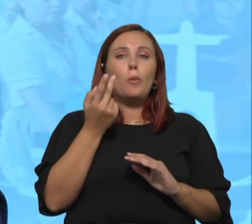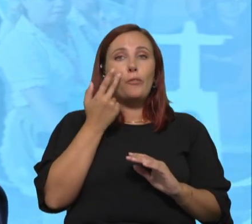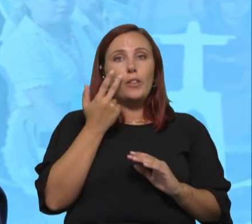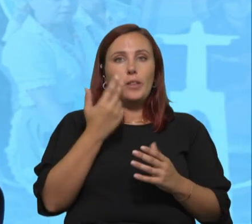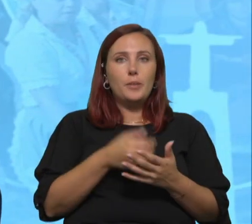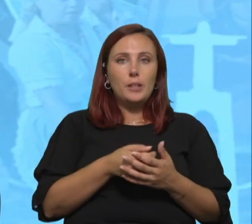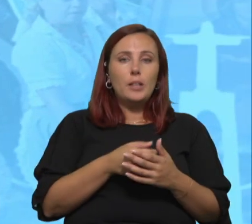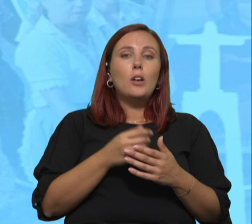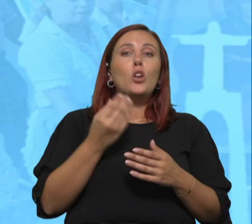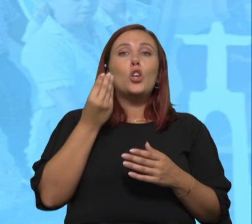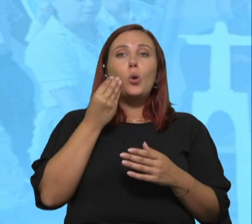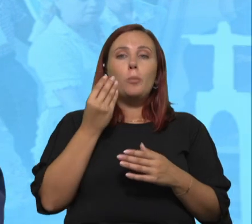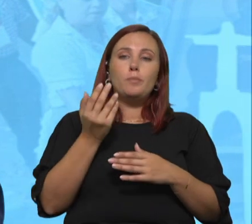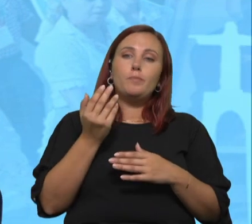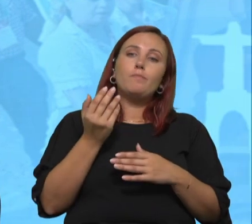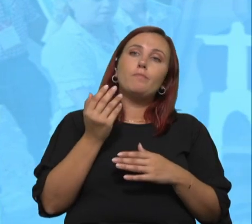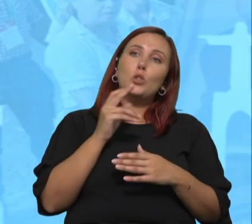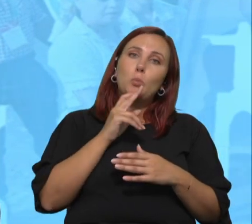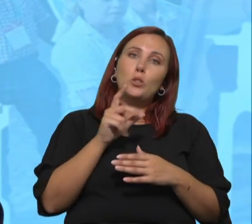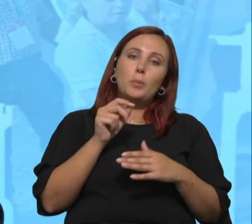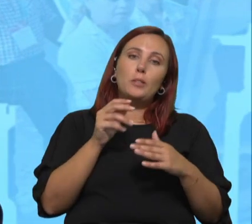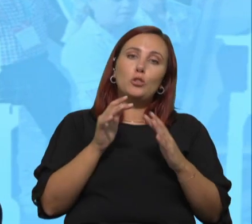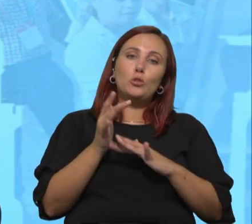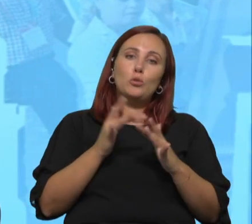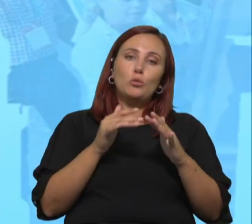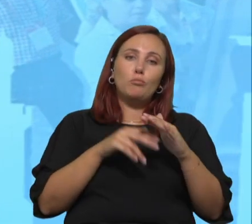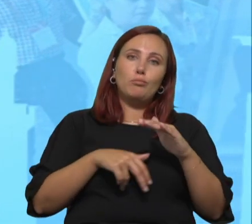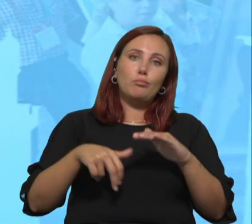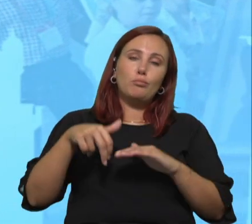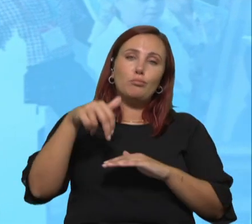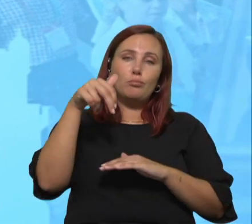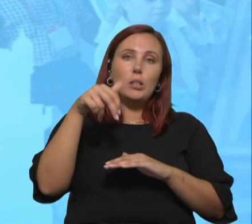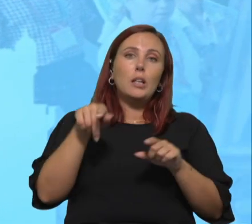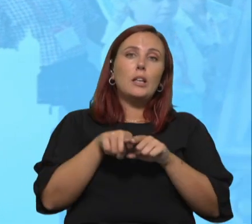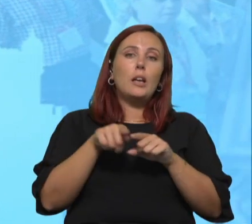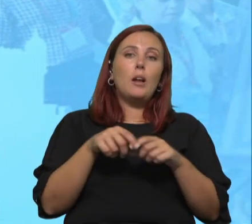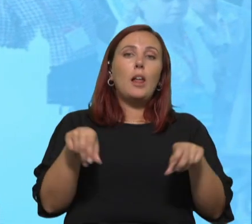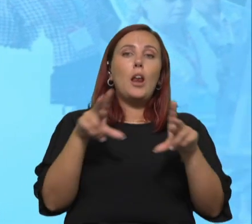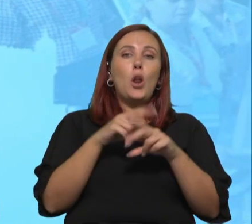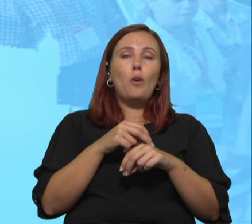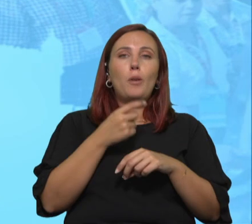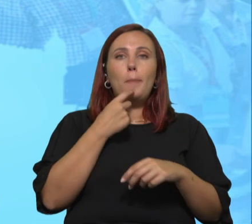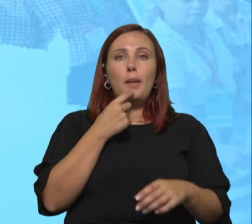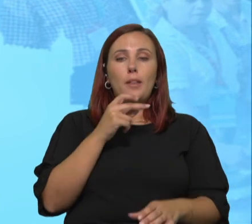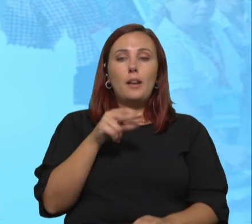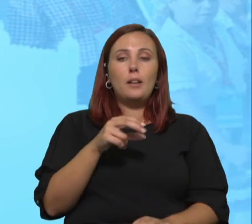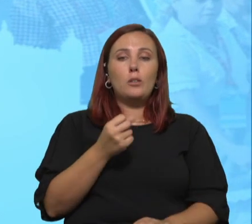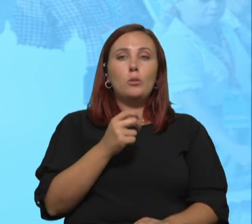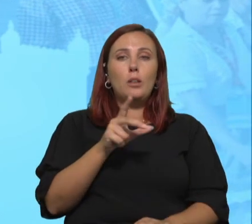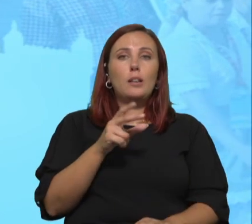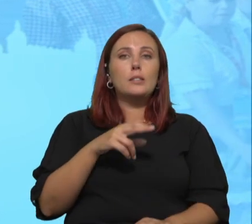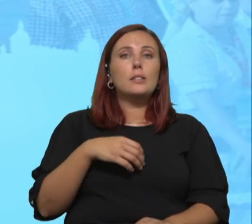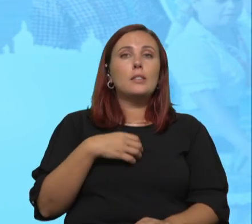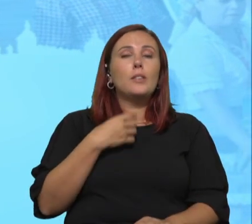a ressurreição de Jesus, que se vai dizer que é a nova pedra angular. Como quer dizer o quê?